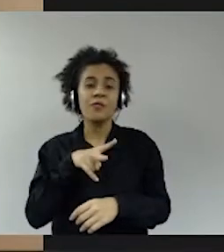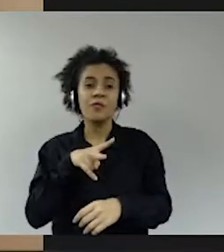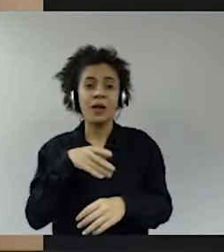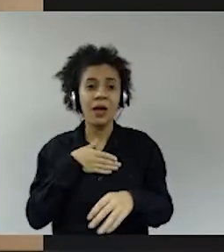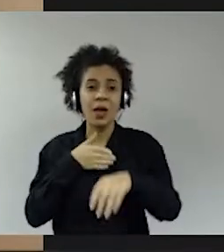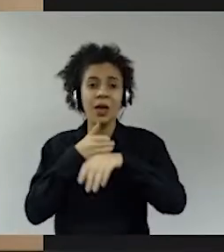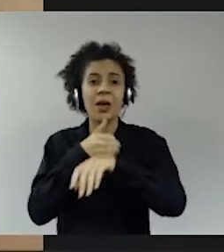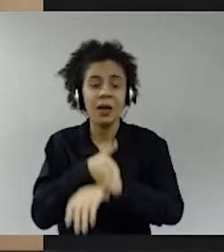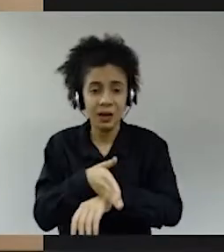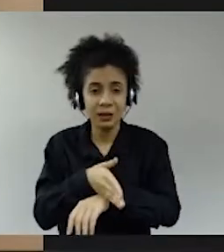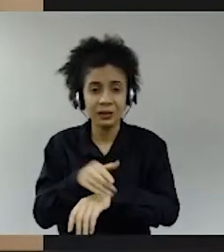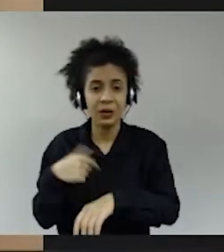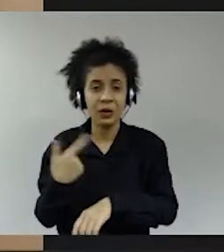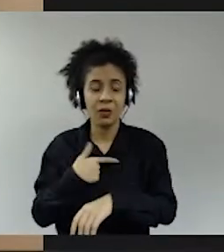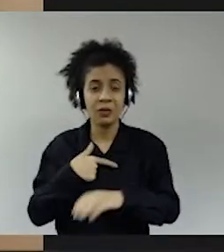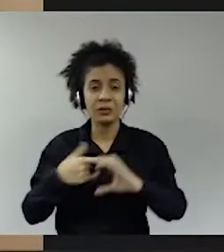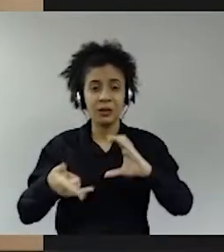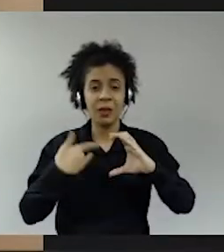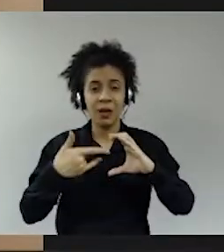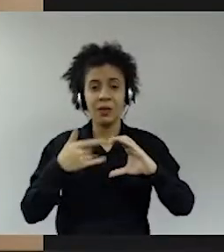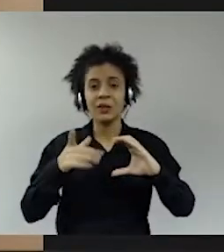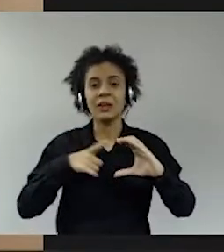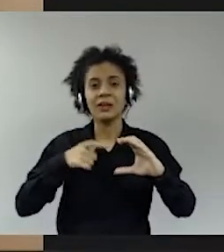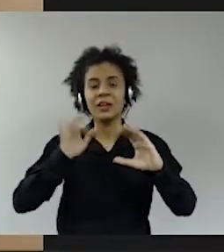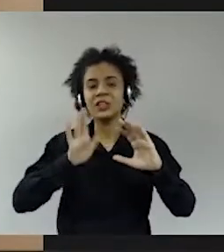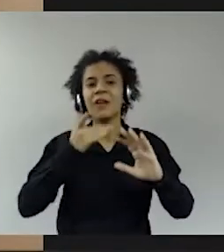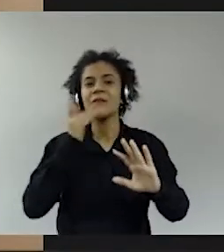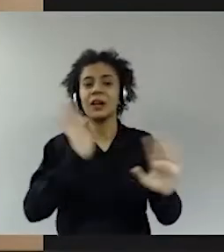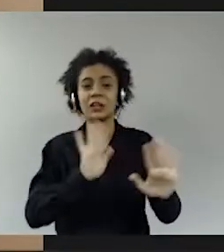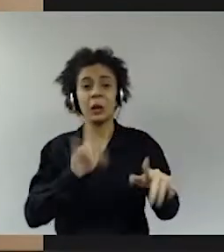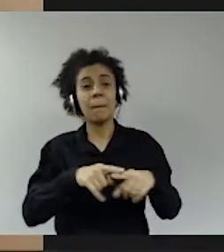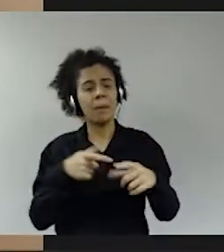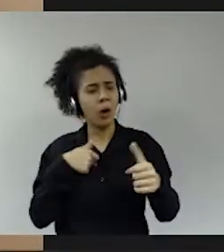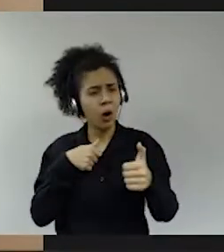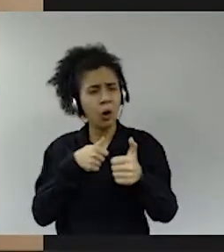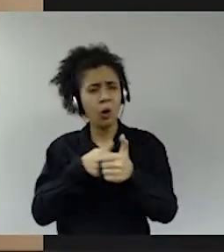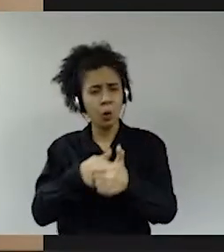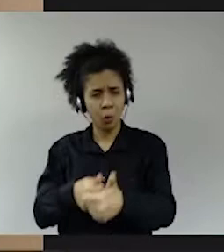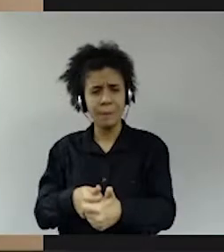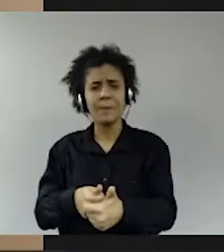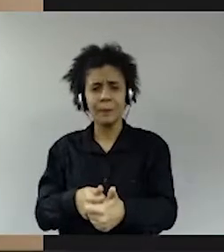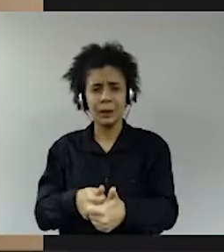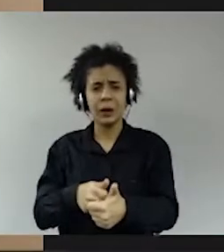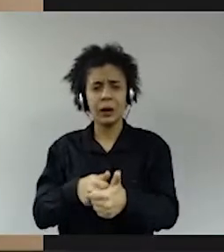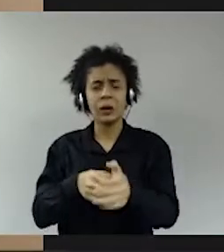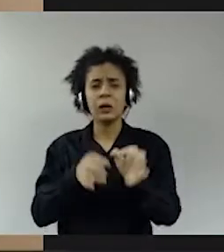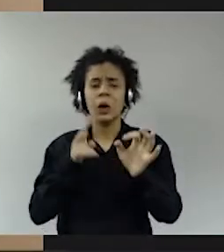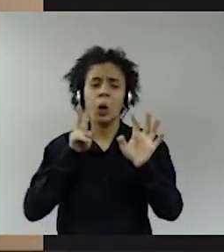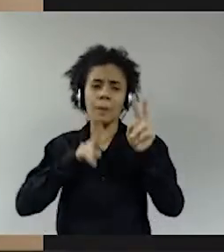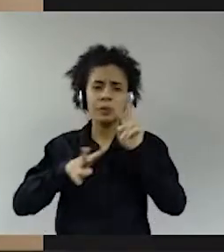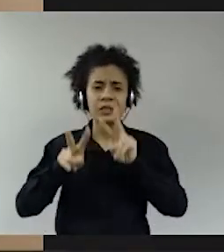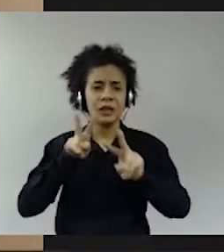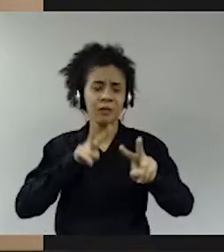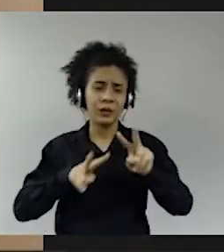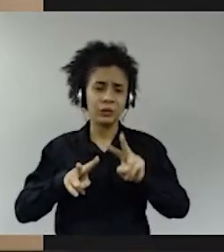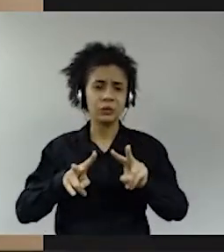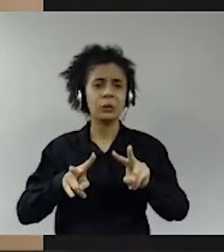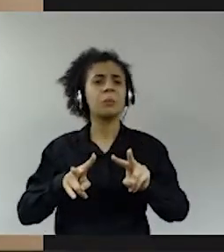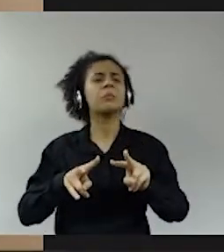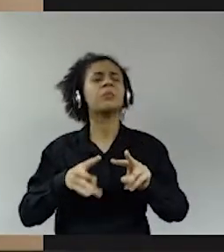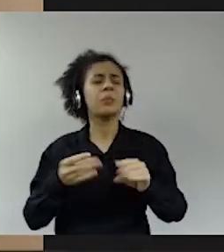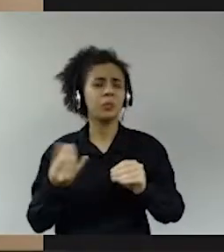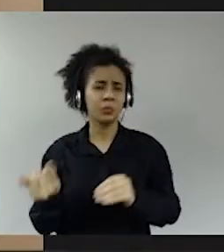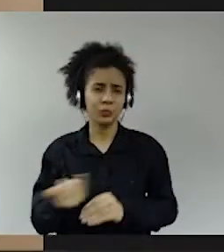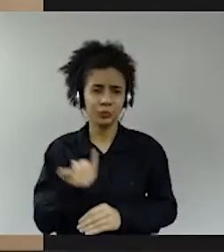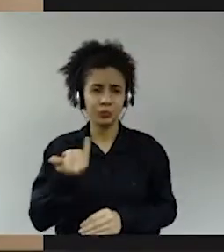entrei na nossa live, ele estava aqui já se despedindo, mas acompanhei na íntegra as observações muito